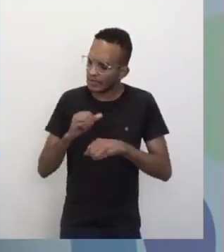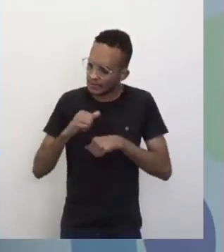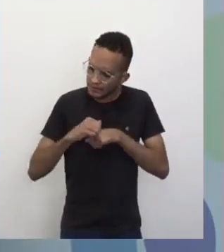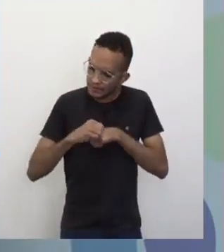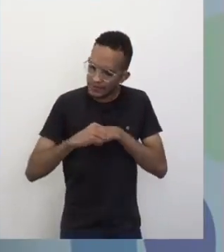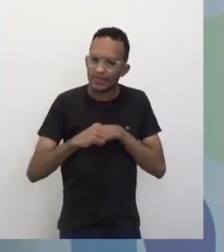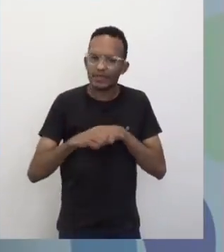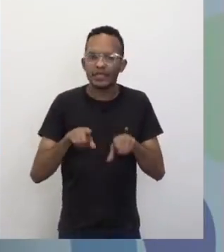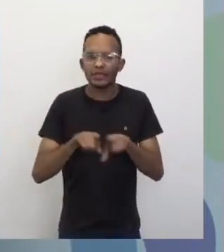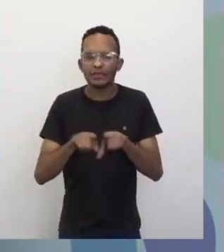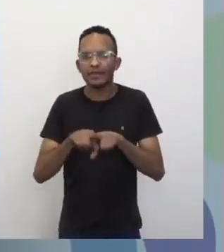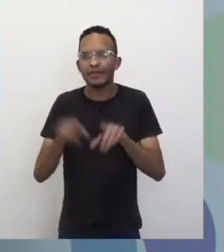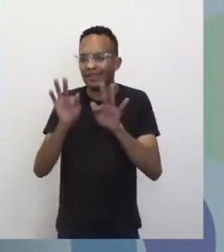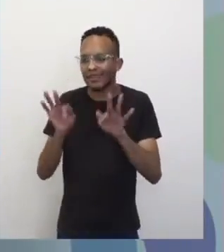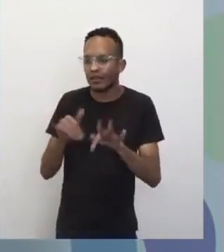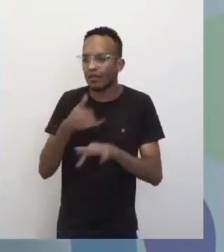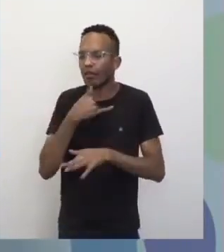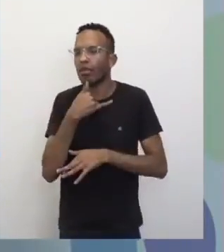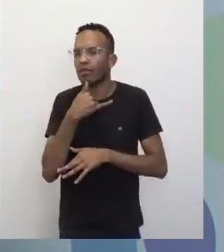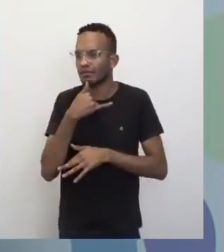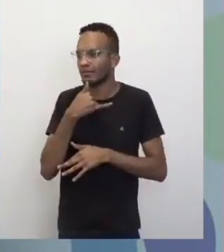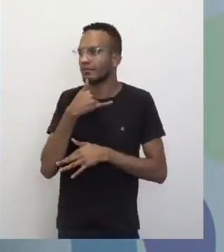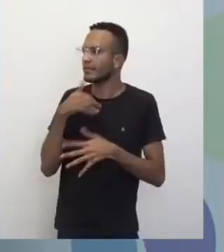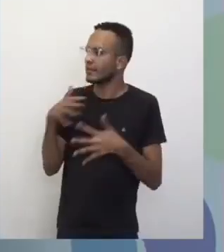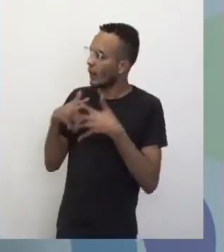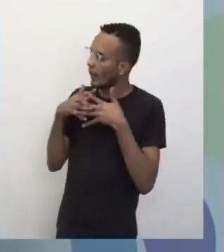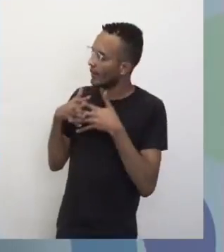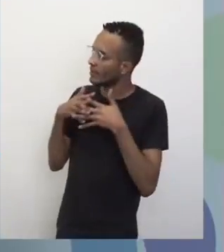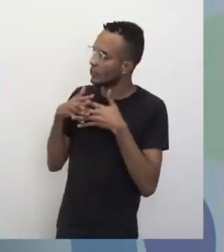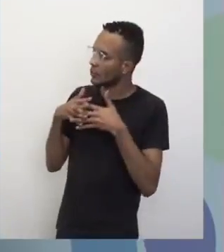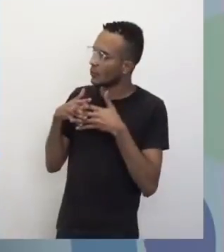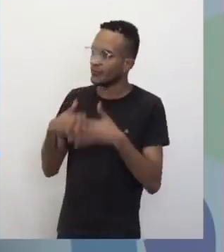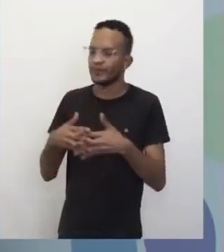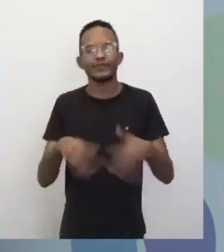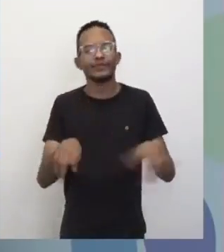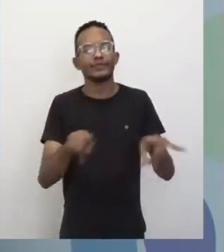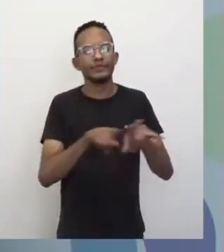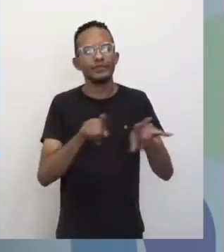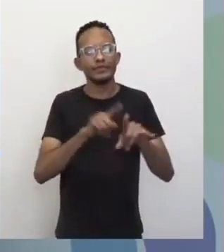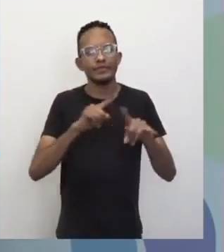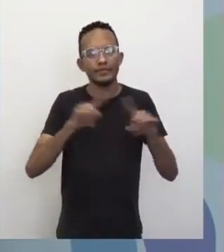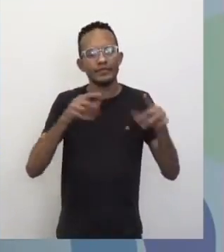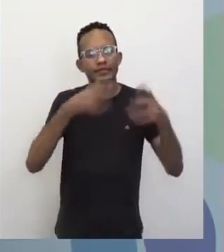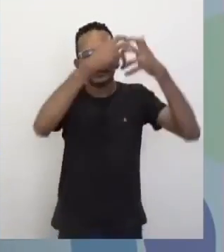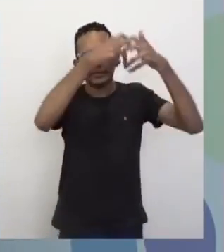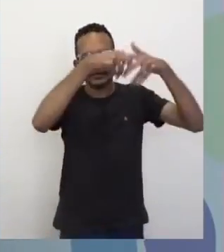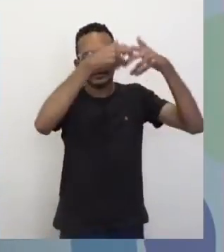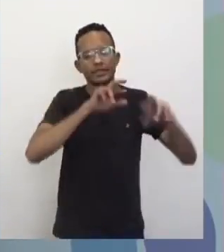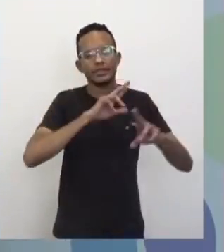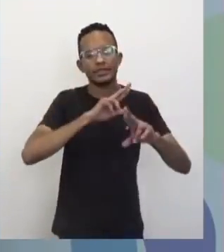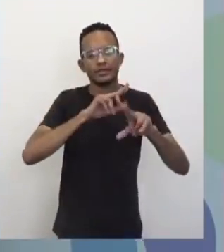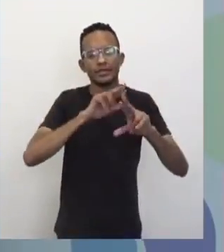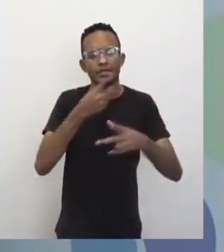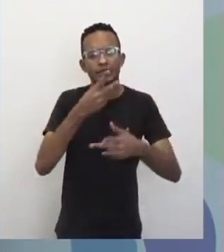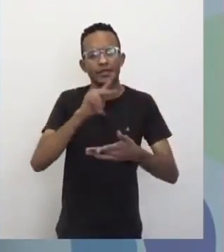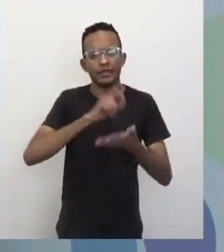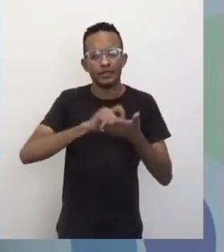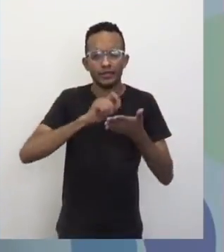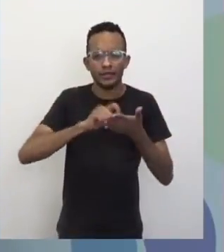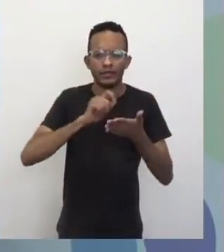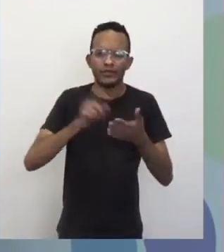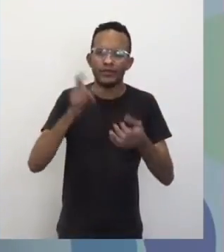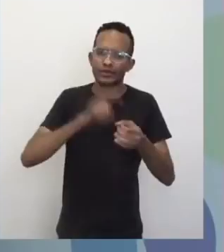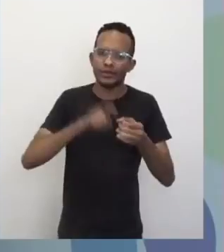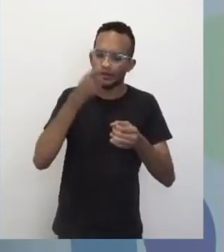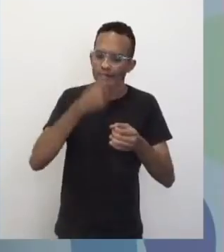contentamento descontente. Ele está falando de algo muito complexo, mas de maneira bem racional. Diferente deste escritor aí. Olha, vamos voltar nos